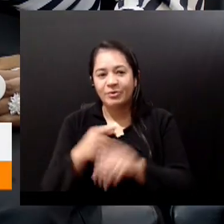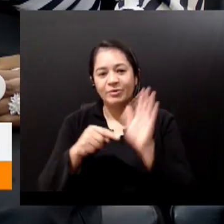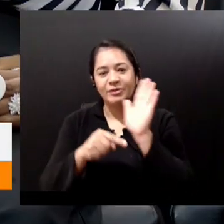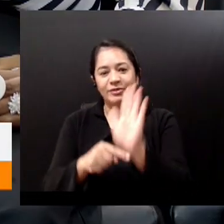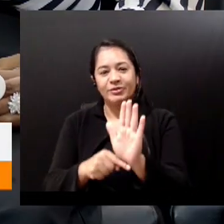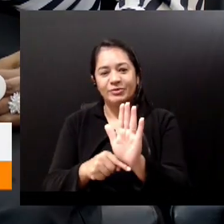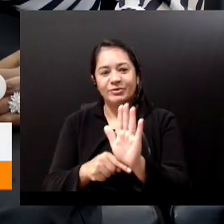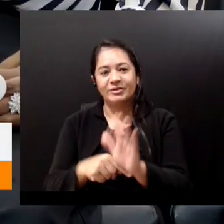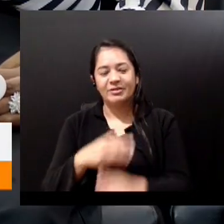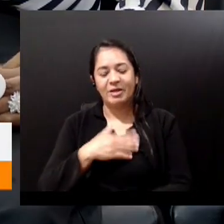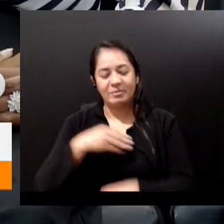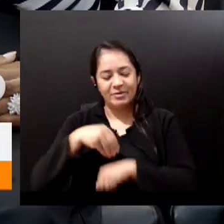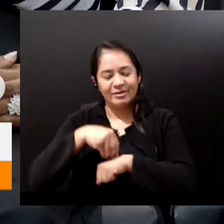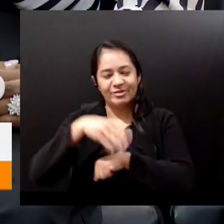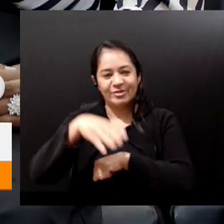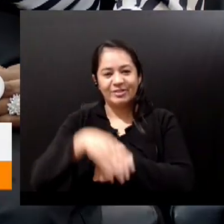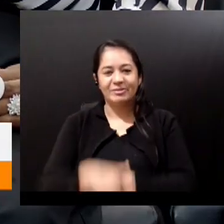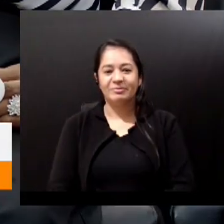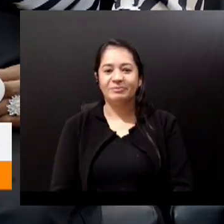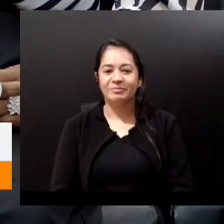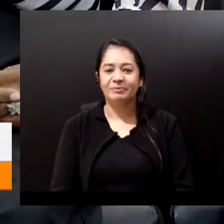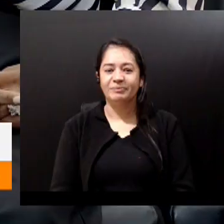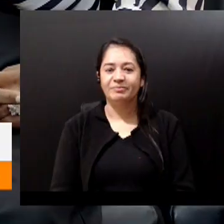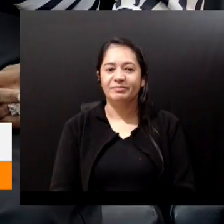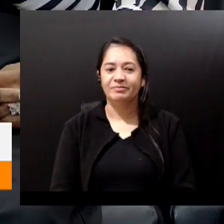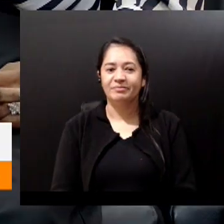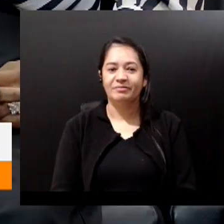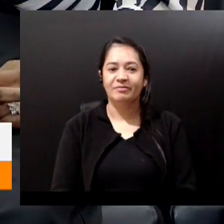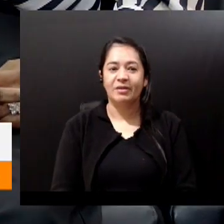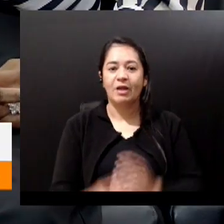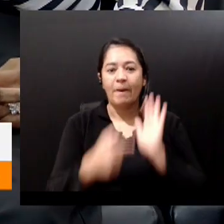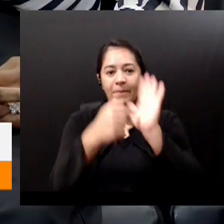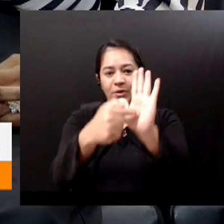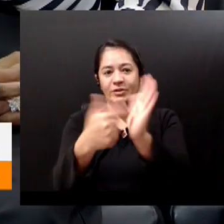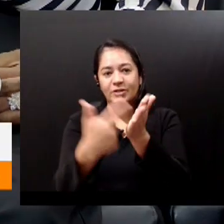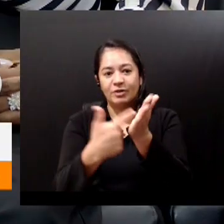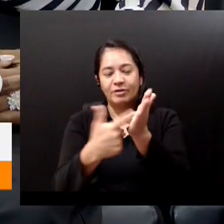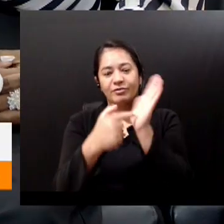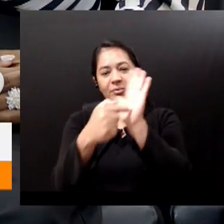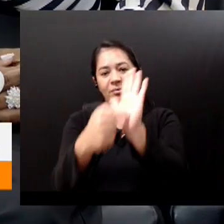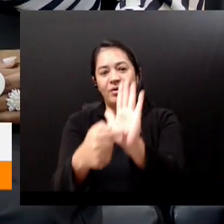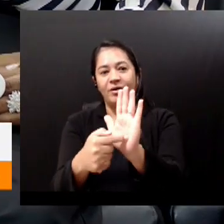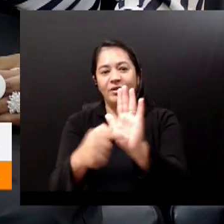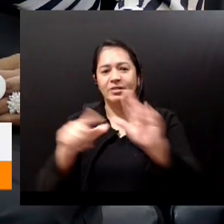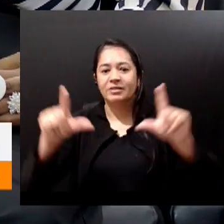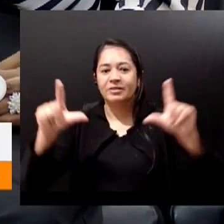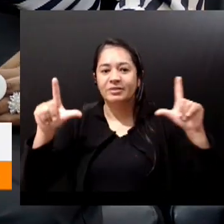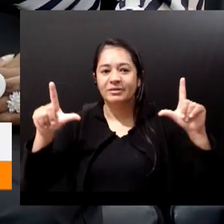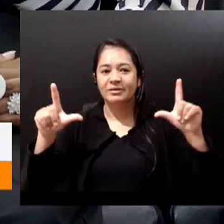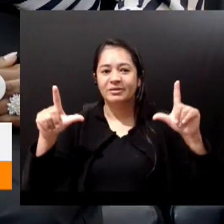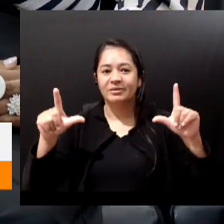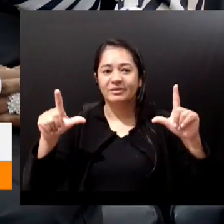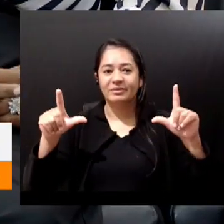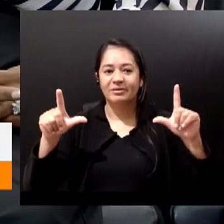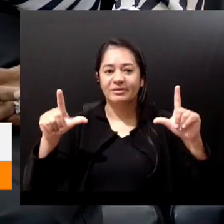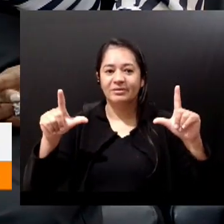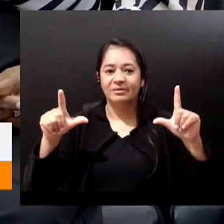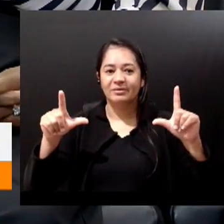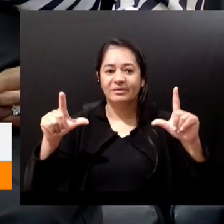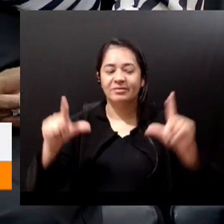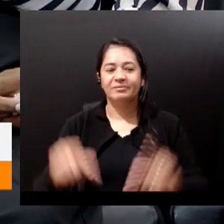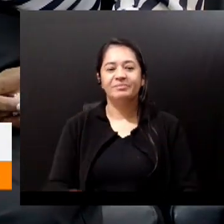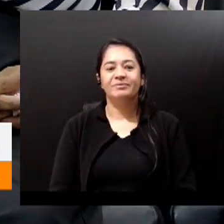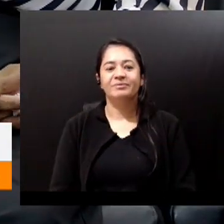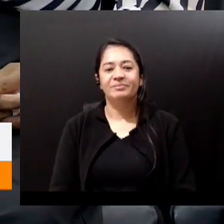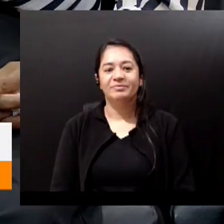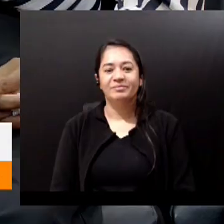Maravilha. A direção está falando para a gente mostrar o livro lá. Mostra o livro. Tem na Amazon. Pela Plenitude também, a distribuidora. Lugar